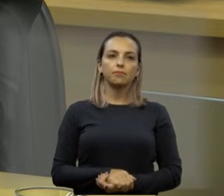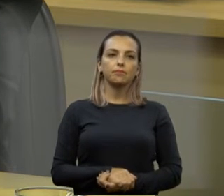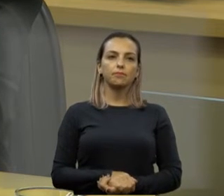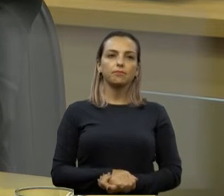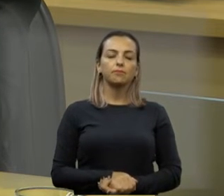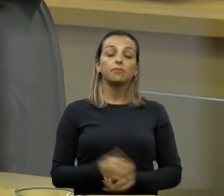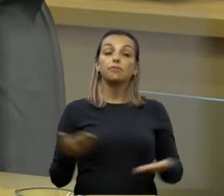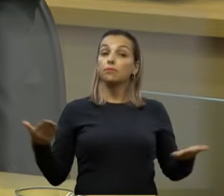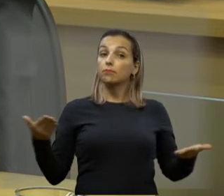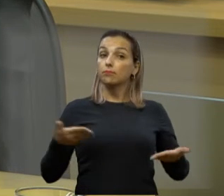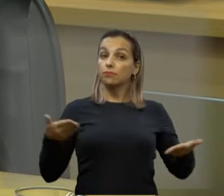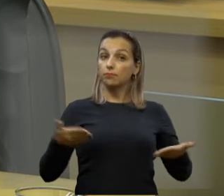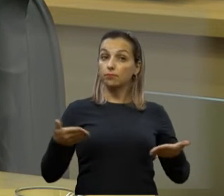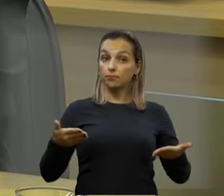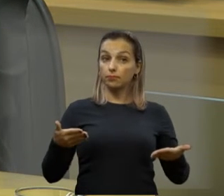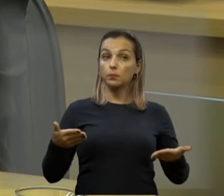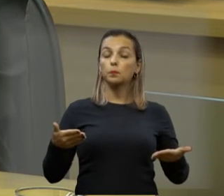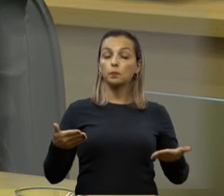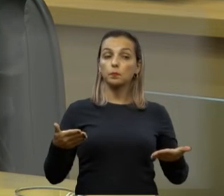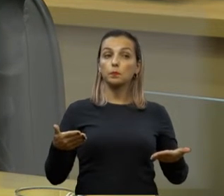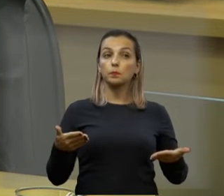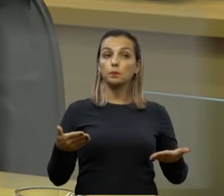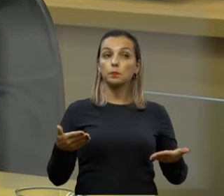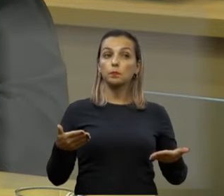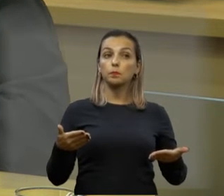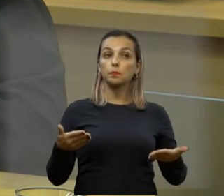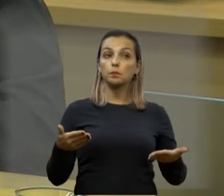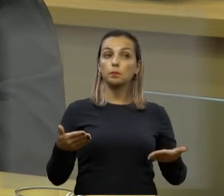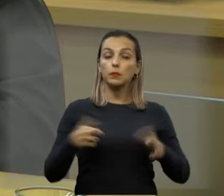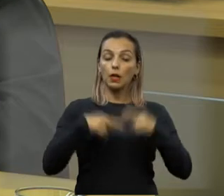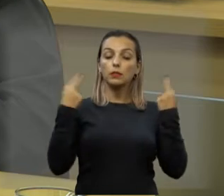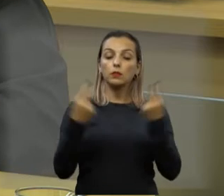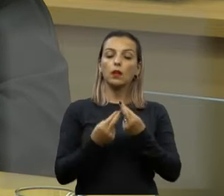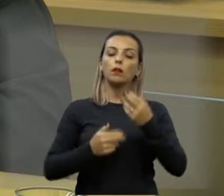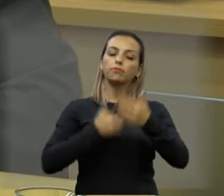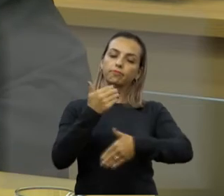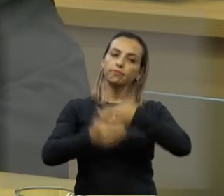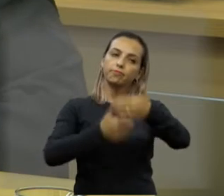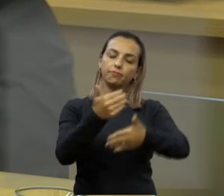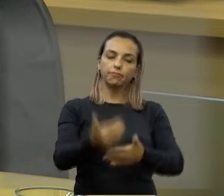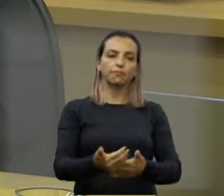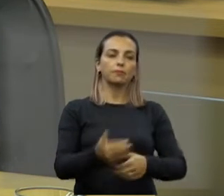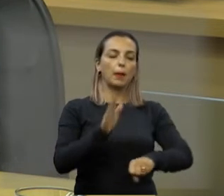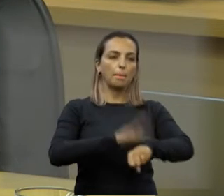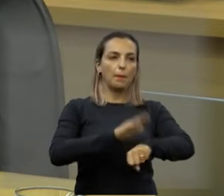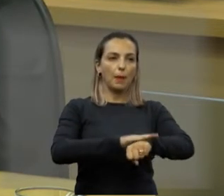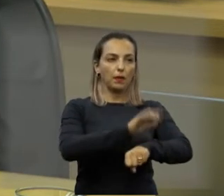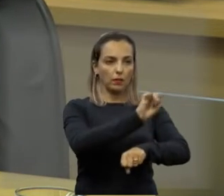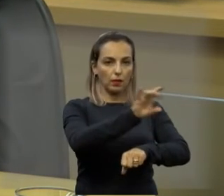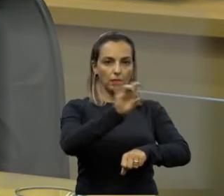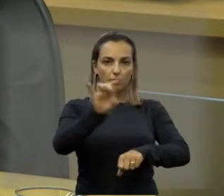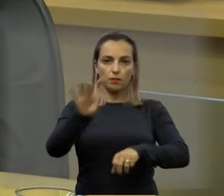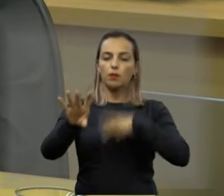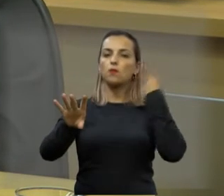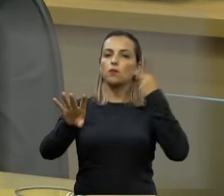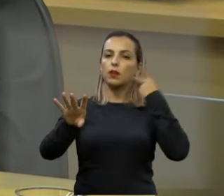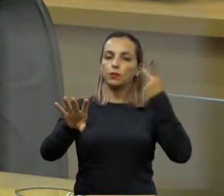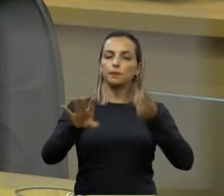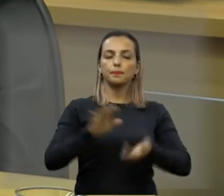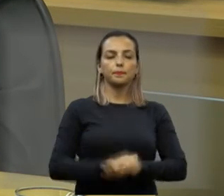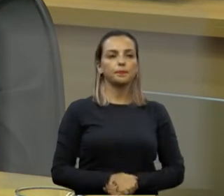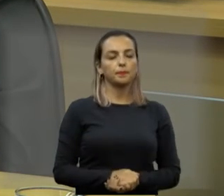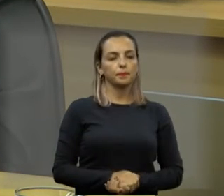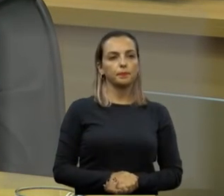bom então vamos a continuar a nossa sessão passar a explicação do pequeno expediente